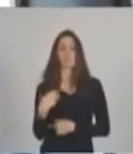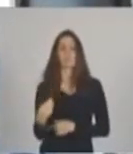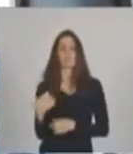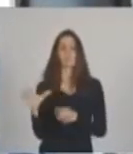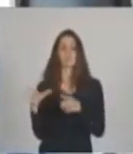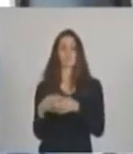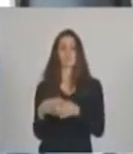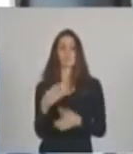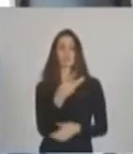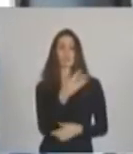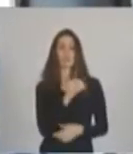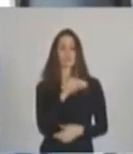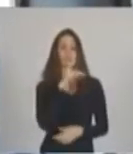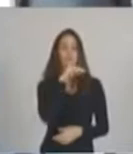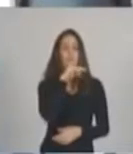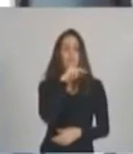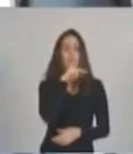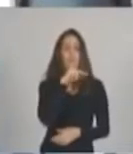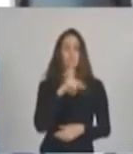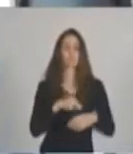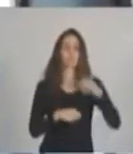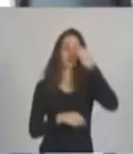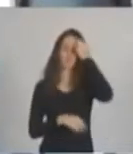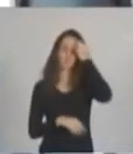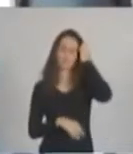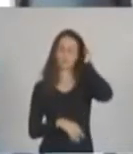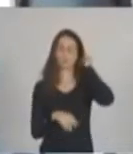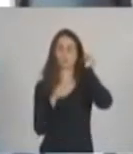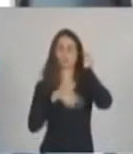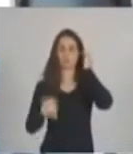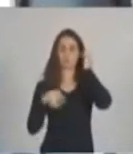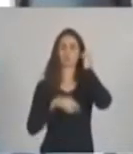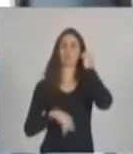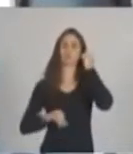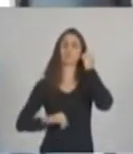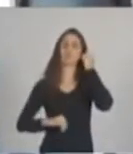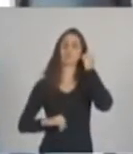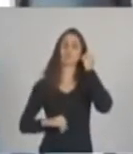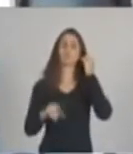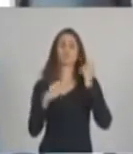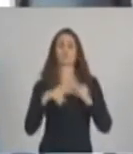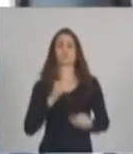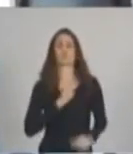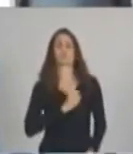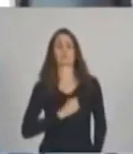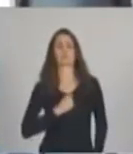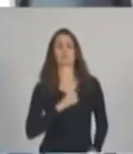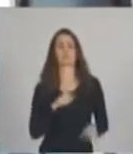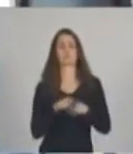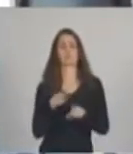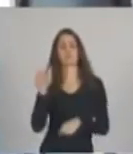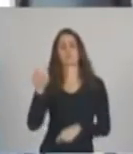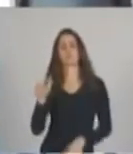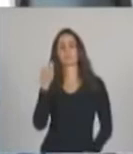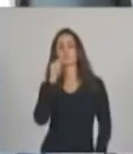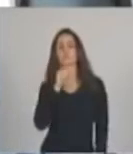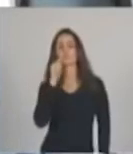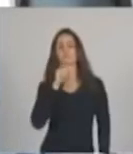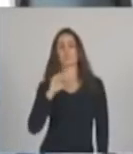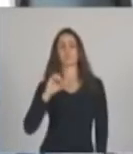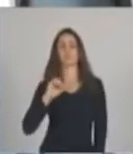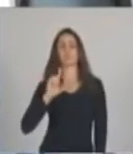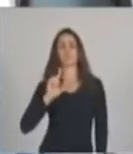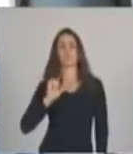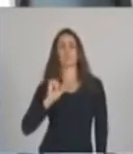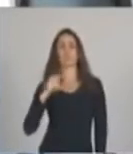são 30 netos, entendeu? Que ficam, e fica a nossa saudade da dona Olímpia, que morreu